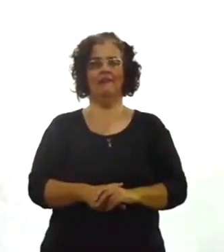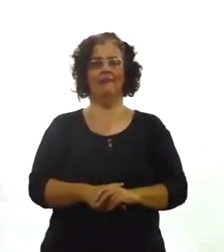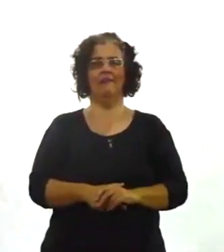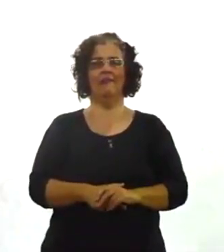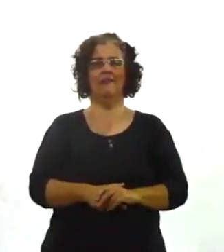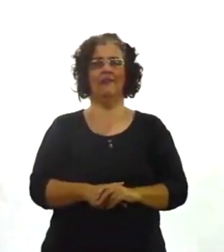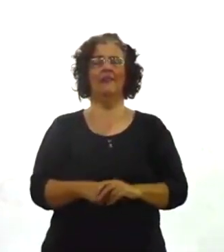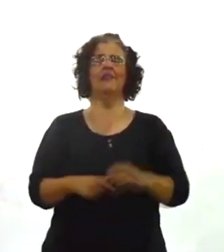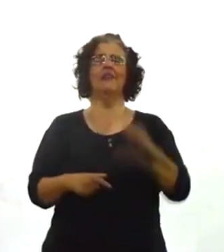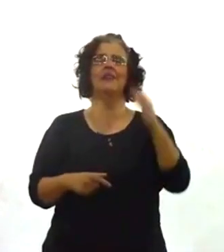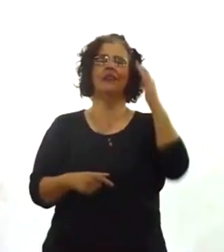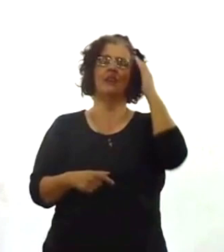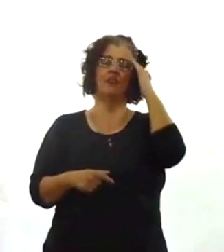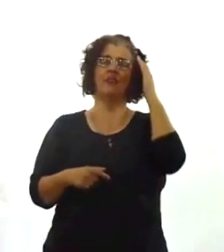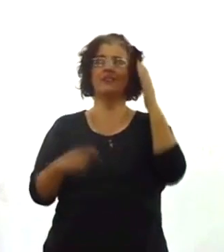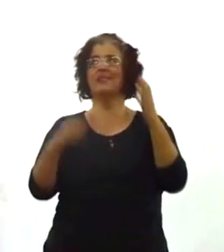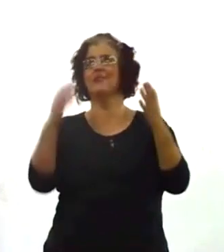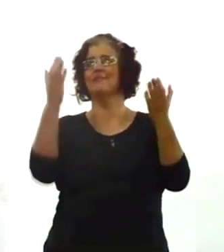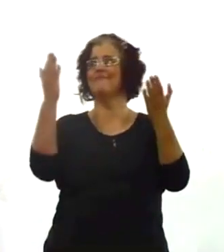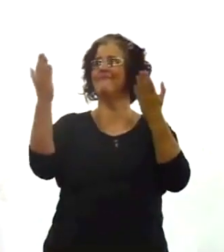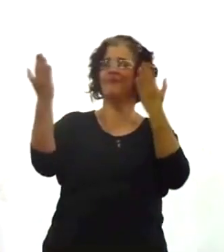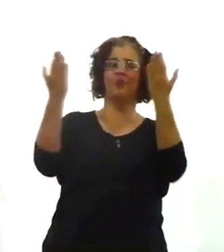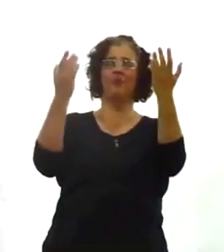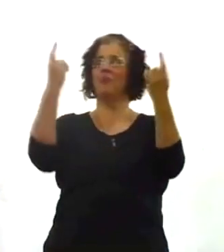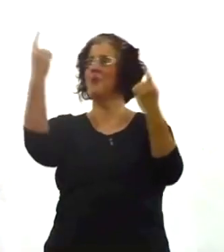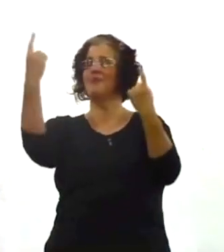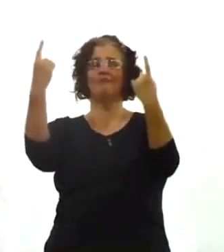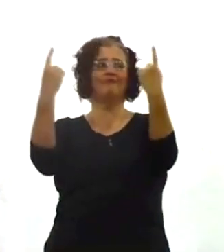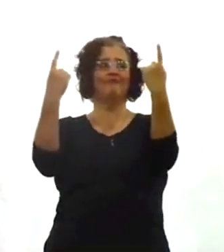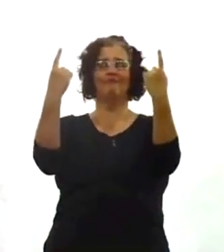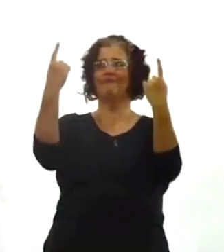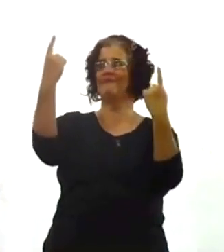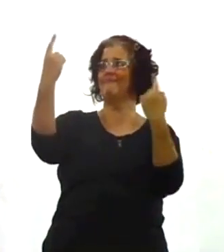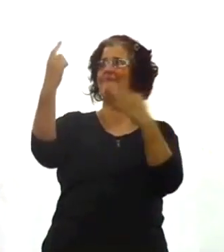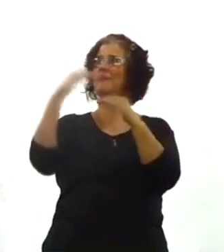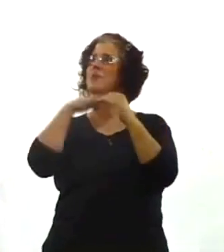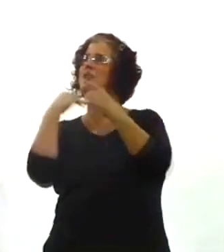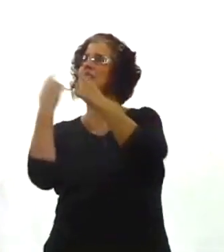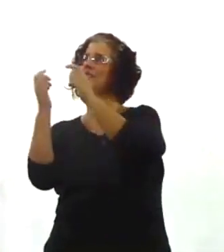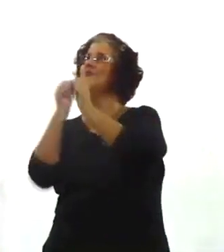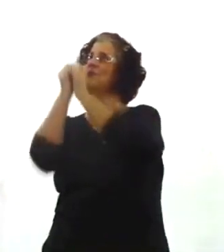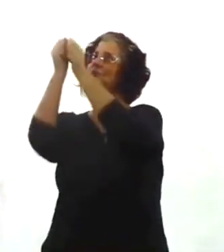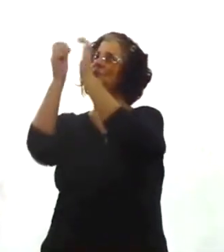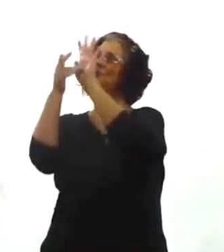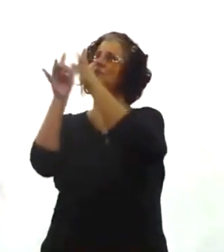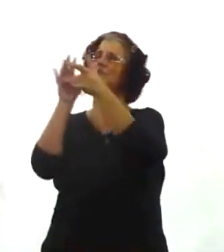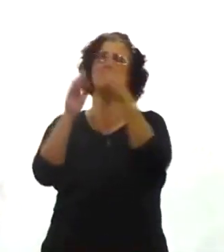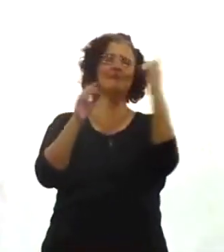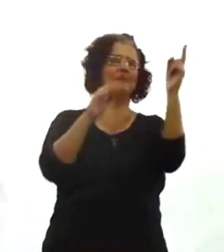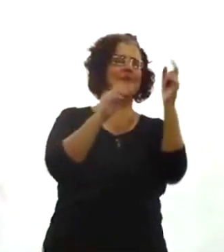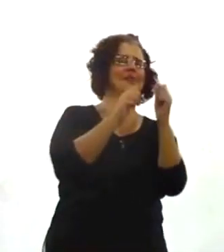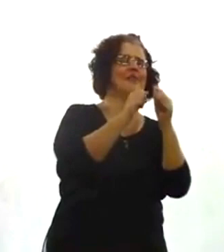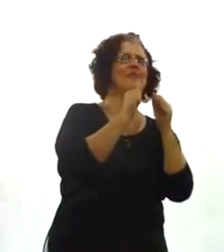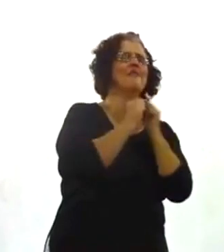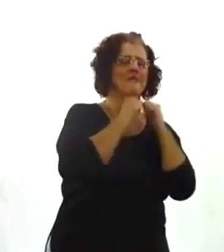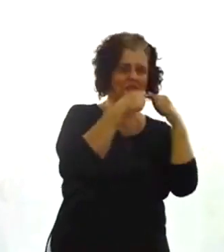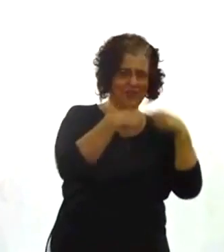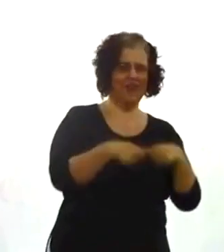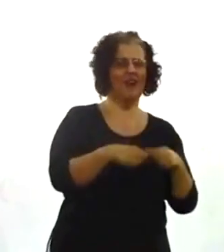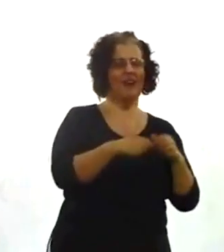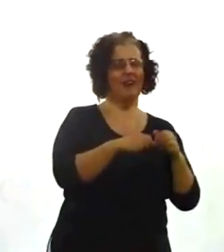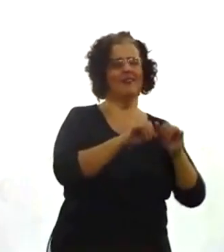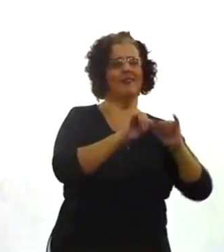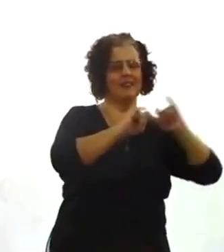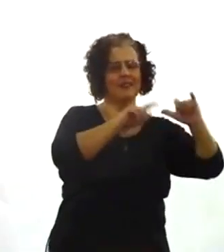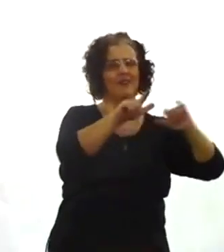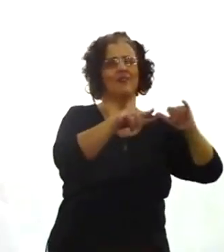pensando, qual dos dois eu escolho? Mas ele diz: não importa. Note que coisa linda. Não importa se